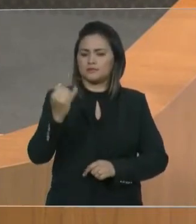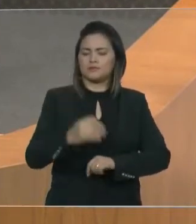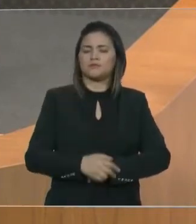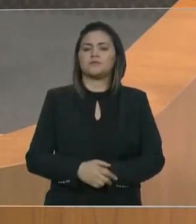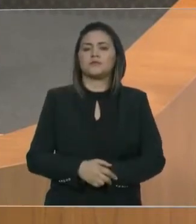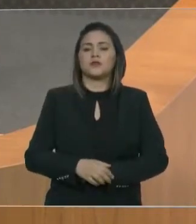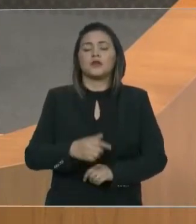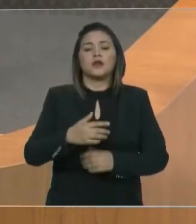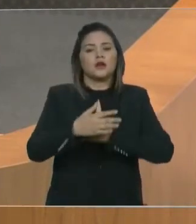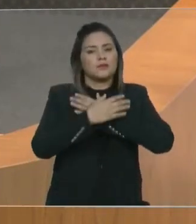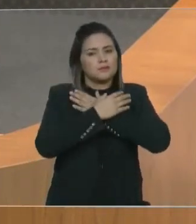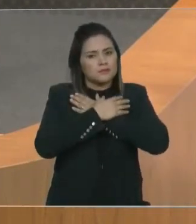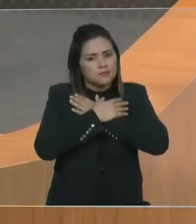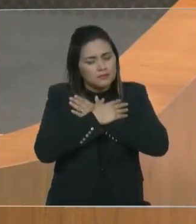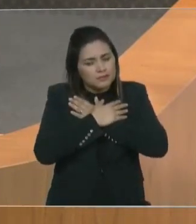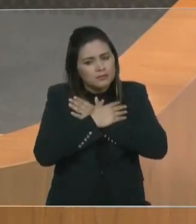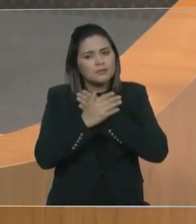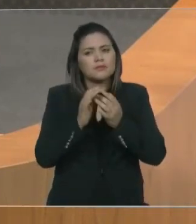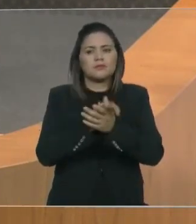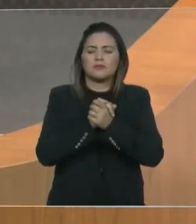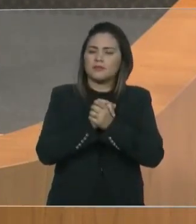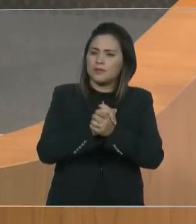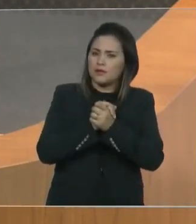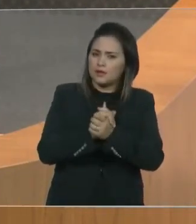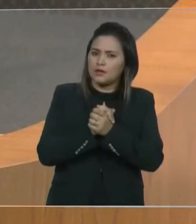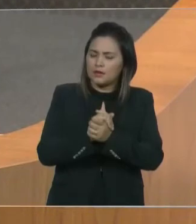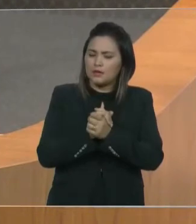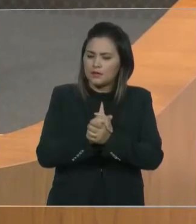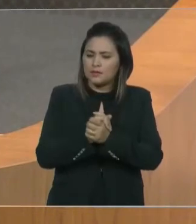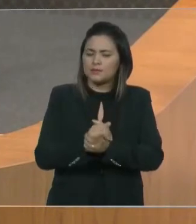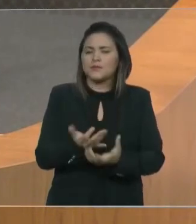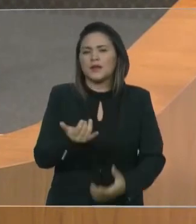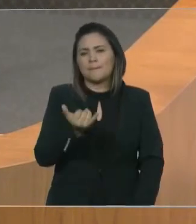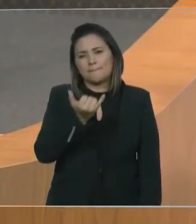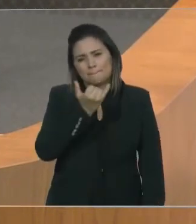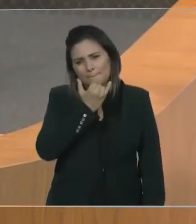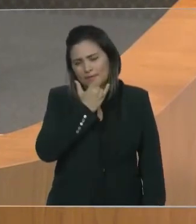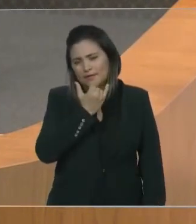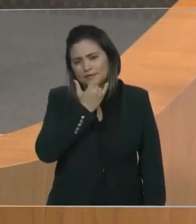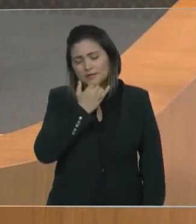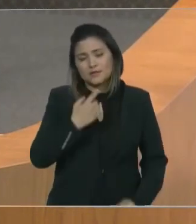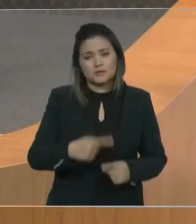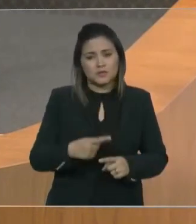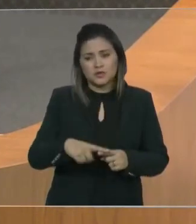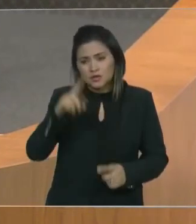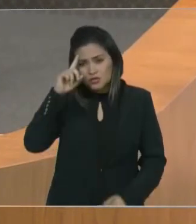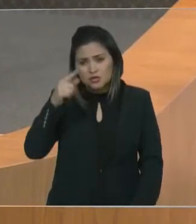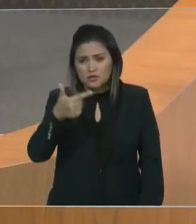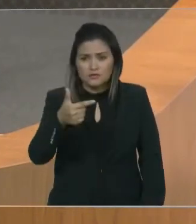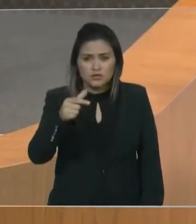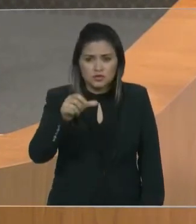abraço, digo a vocês, e peço perdão por não ter feito o dia 29,